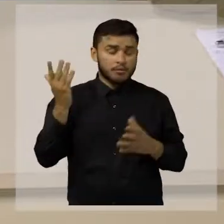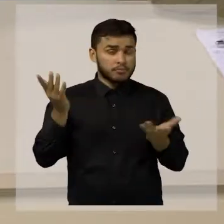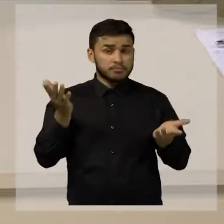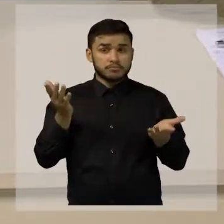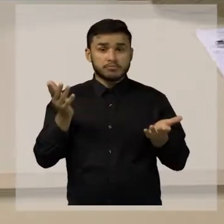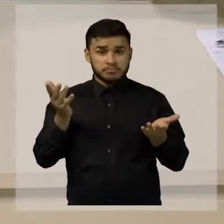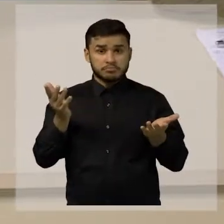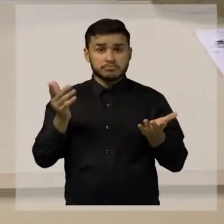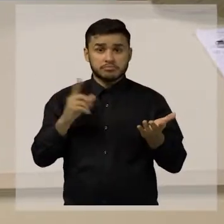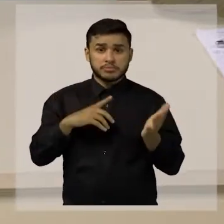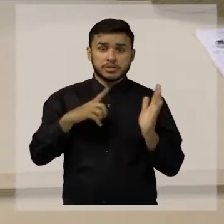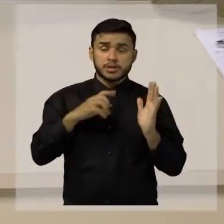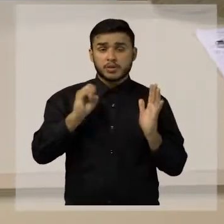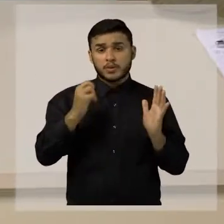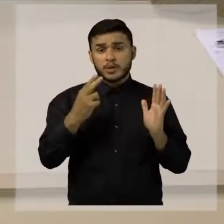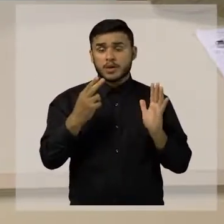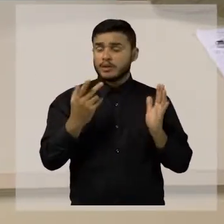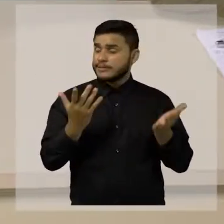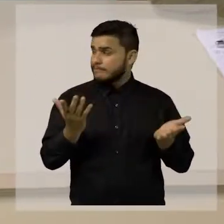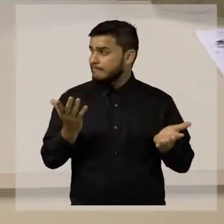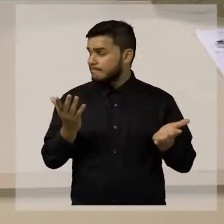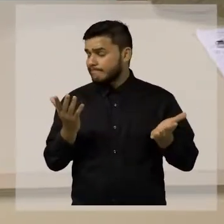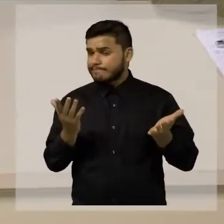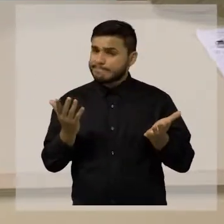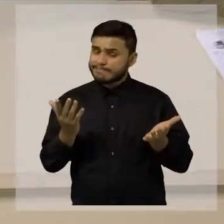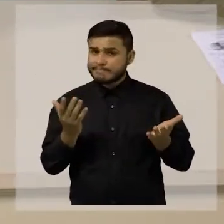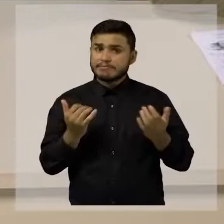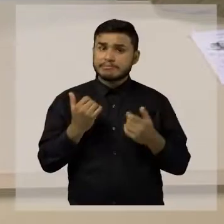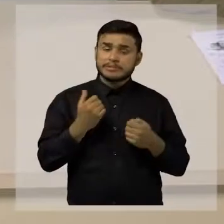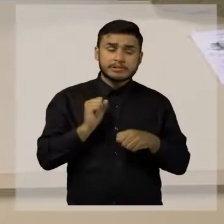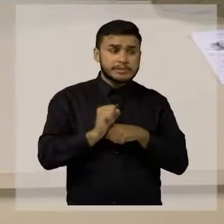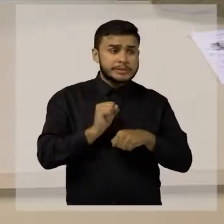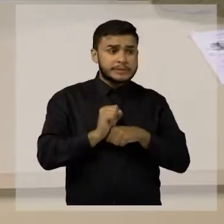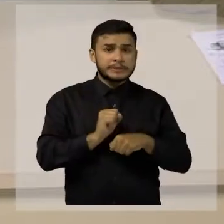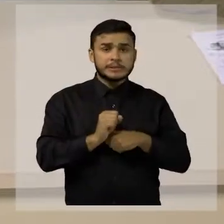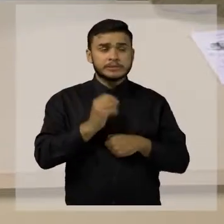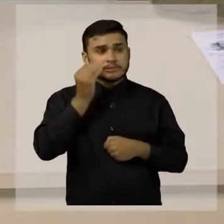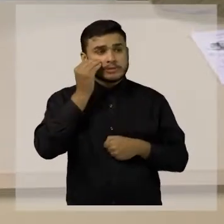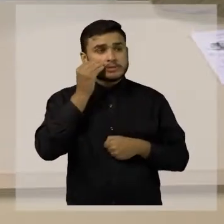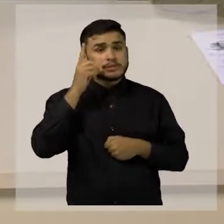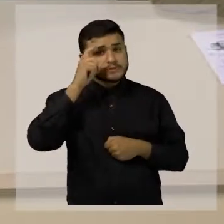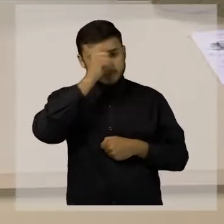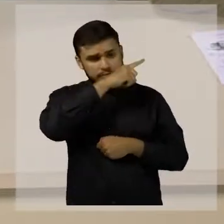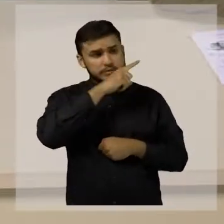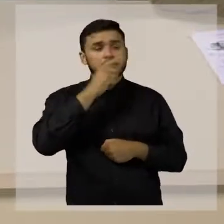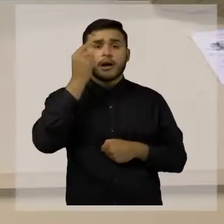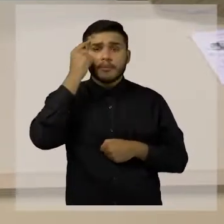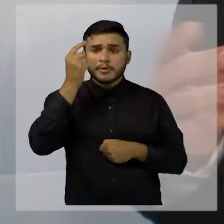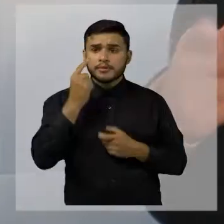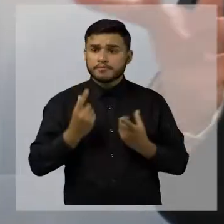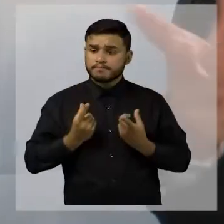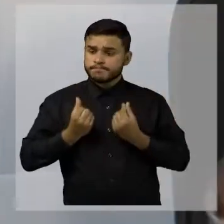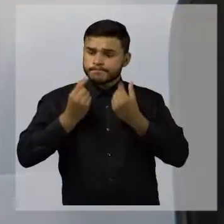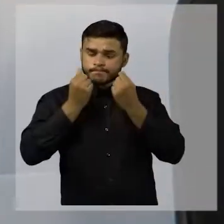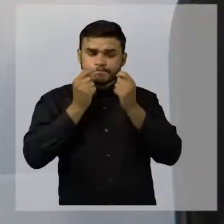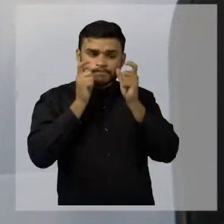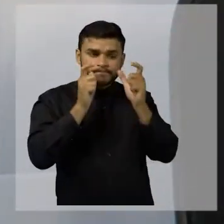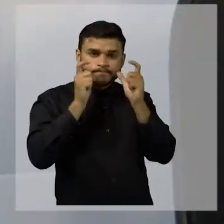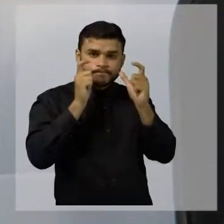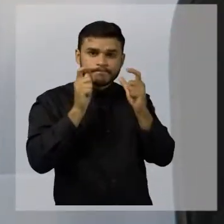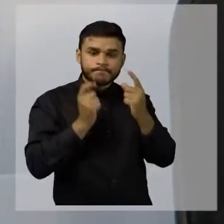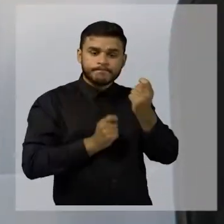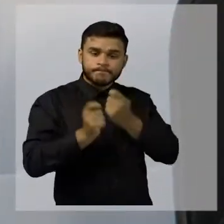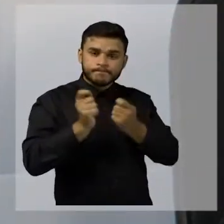privada. E isso também é muito perigoso, porque você nota que esses grupos econômicos têm os interesses deles.